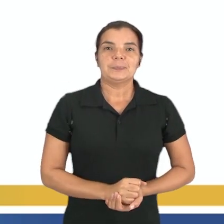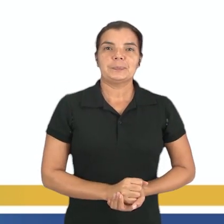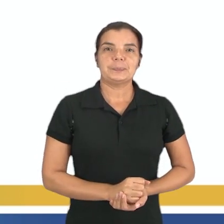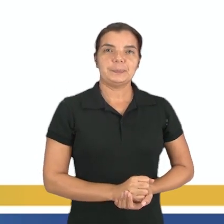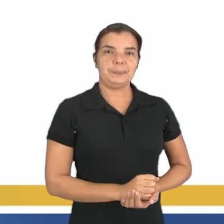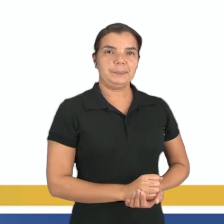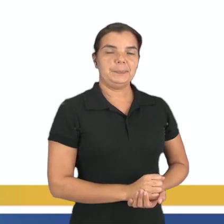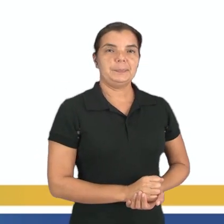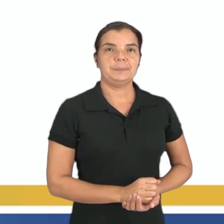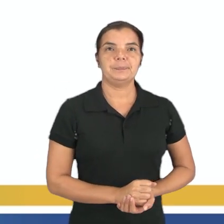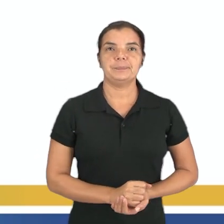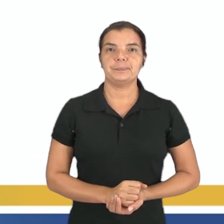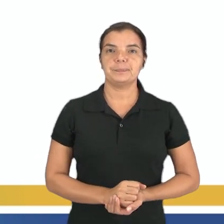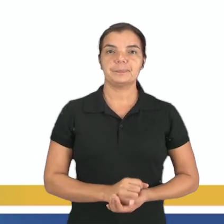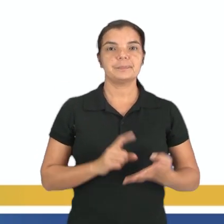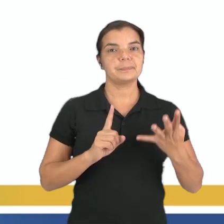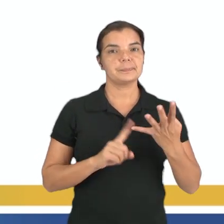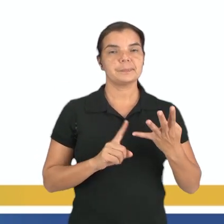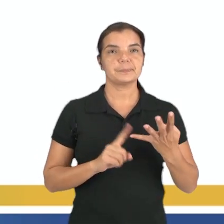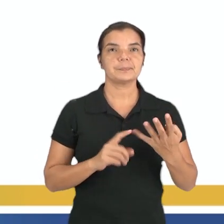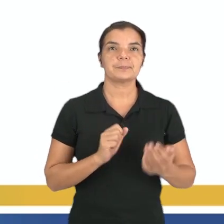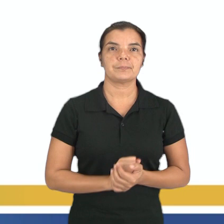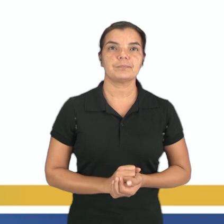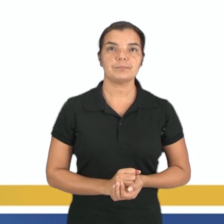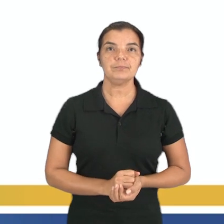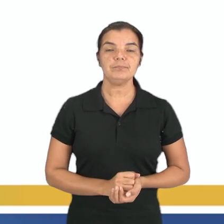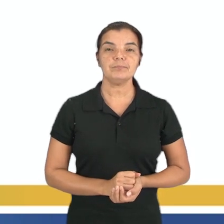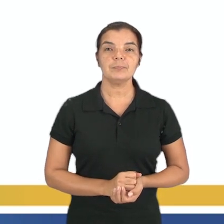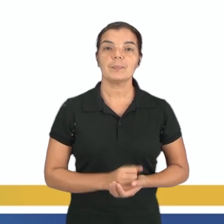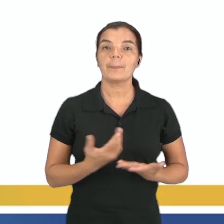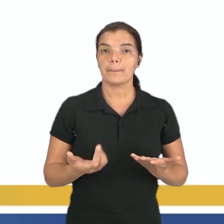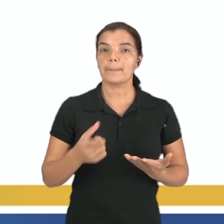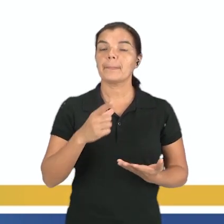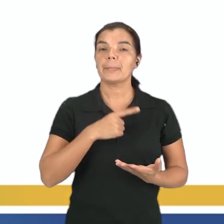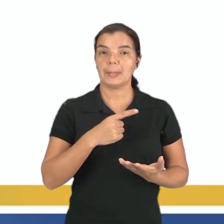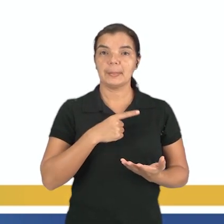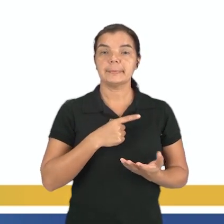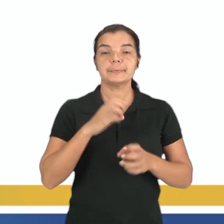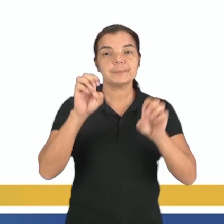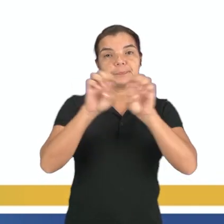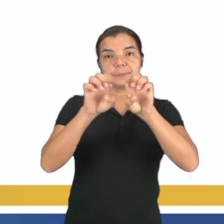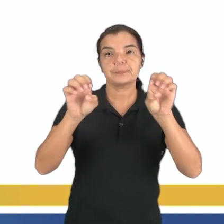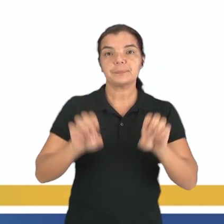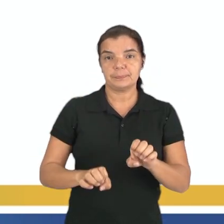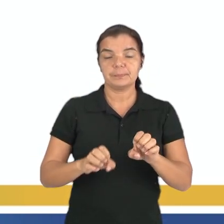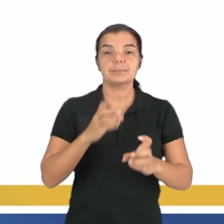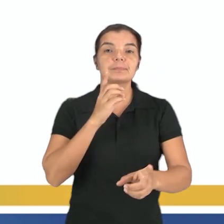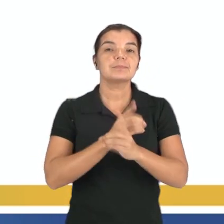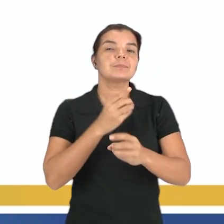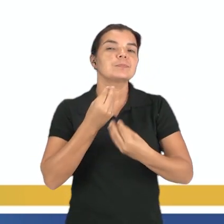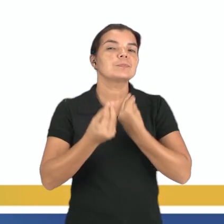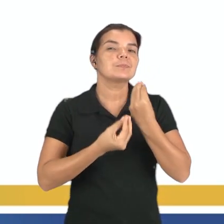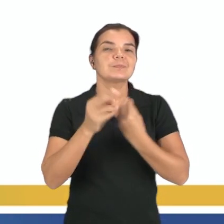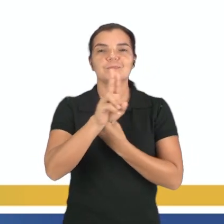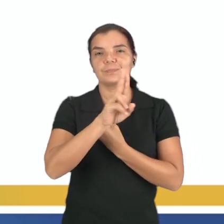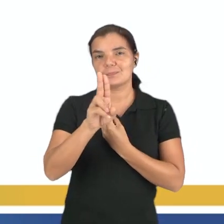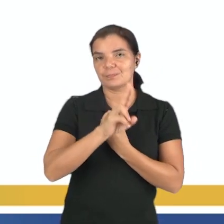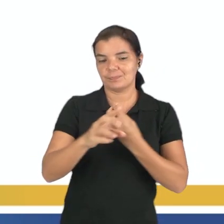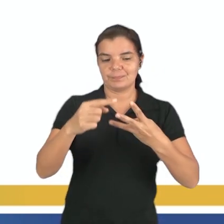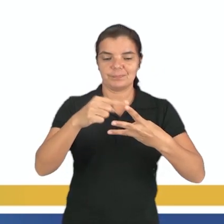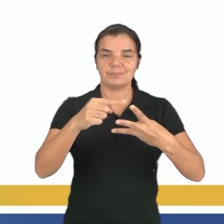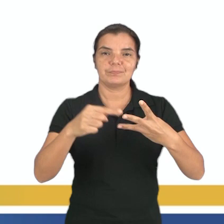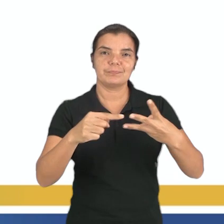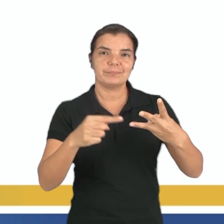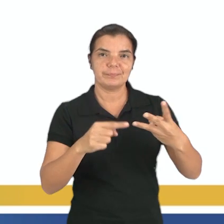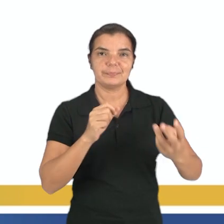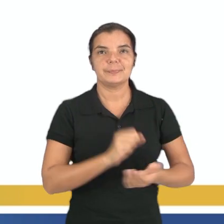afirmativa. E na questão 4 a gente tinha aí uma estrutura para descobrir como nomear esses 3